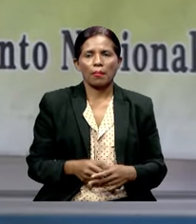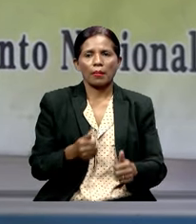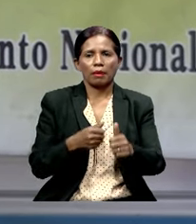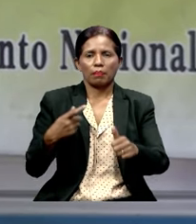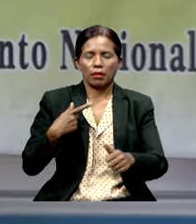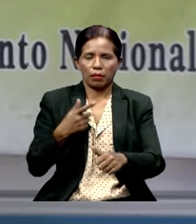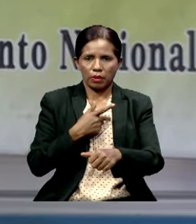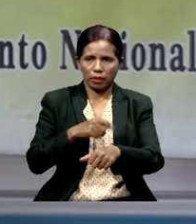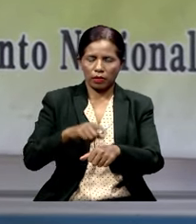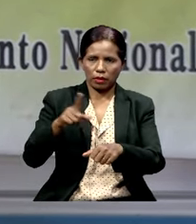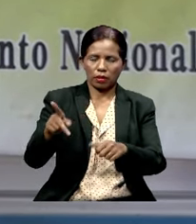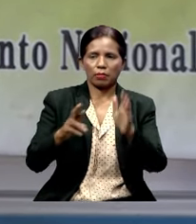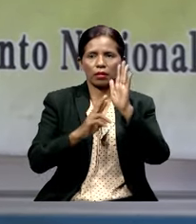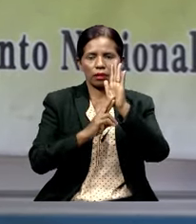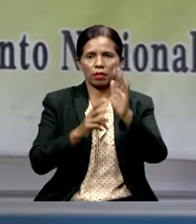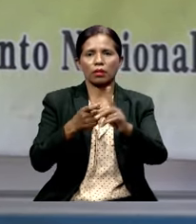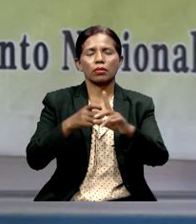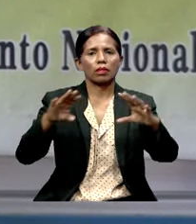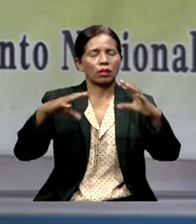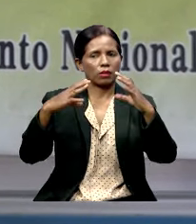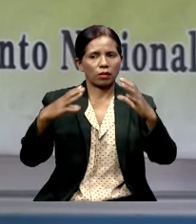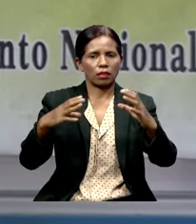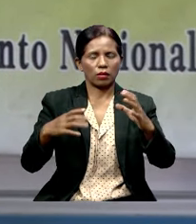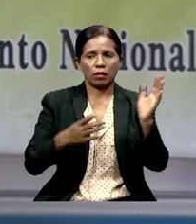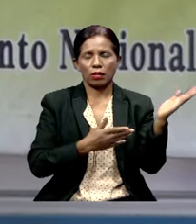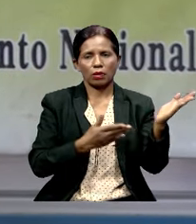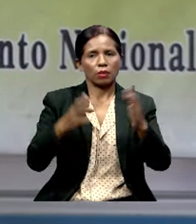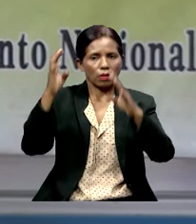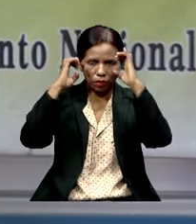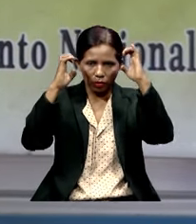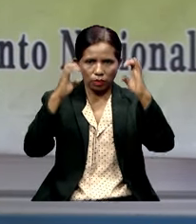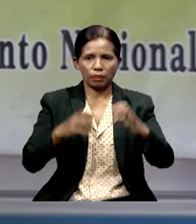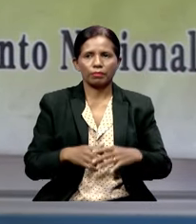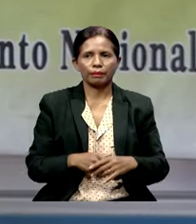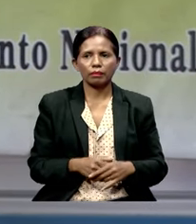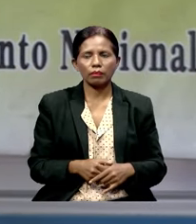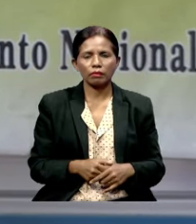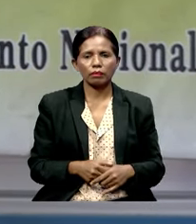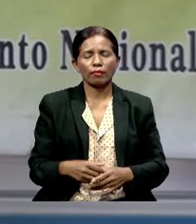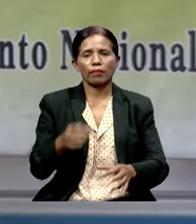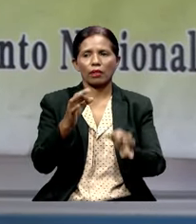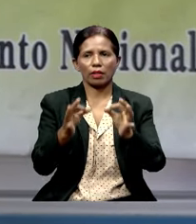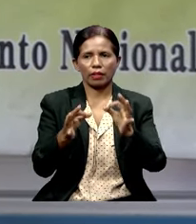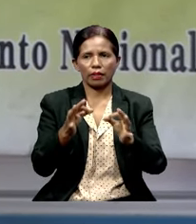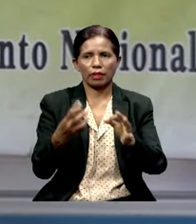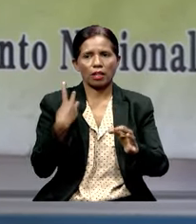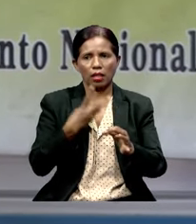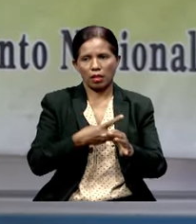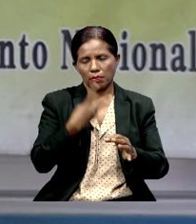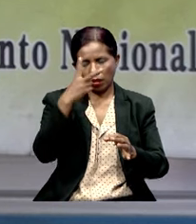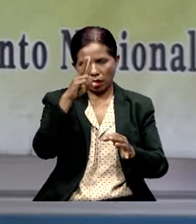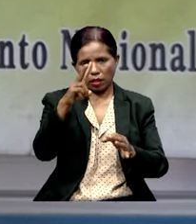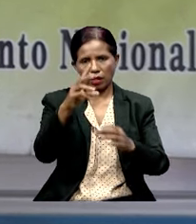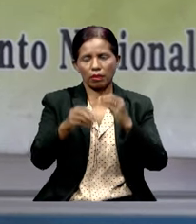Nacional essa representante povo e comissão deve tutela ba área educação. Quando a mihare ba assunto